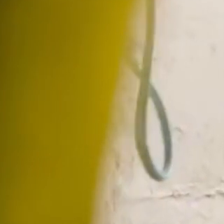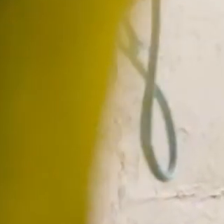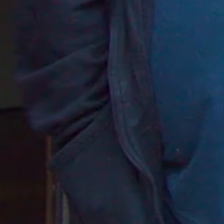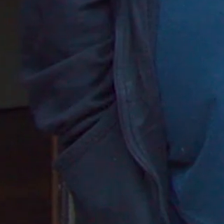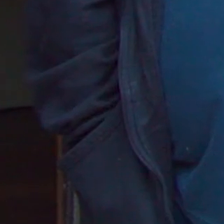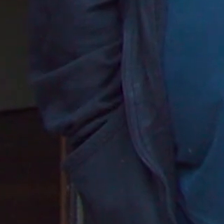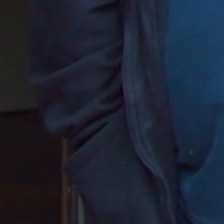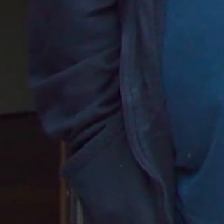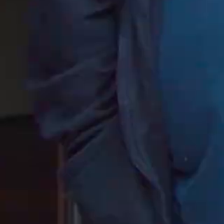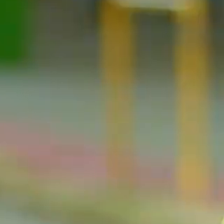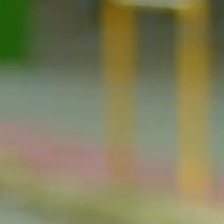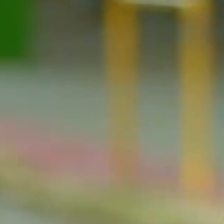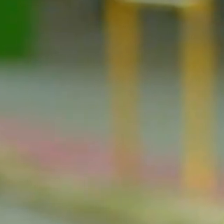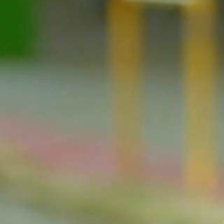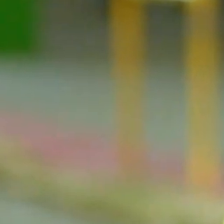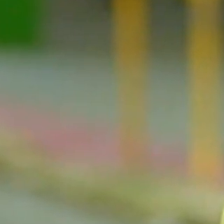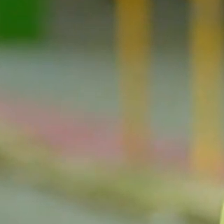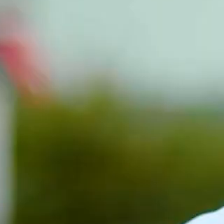Música